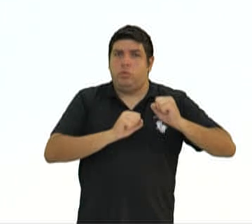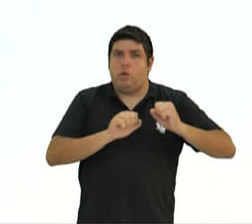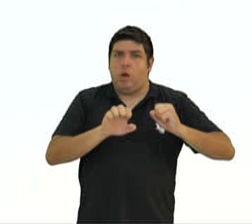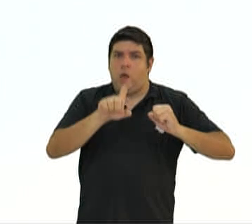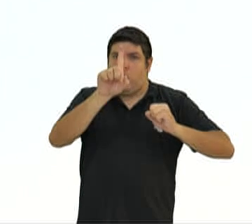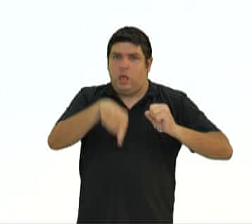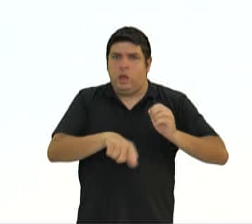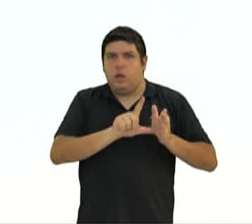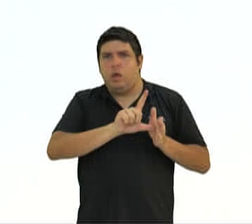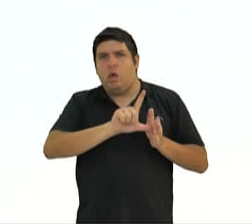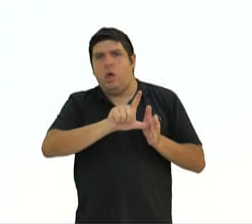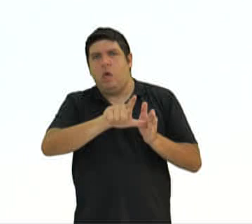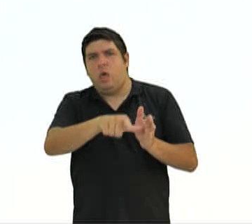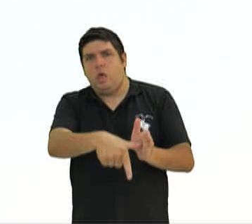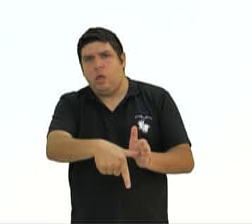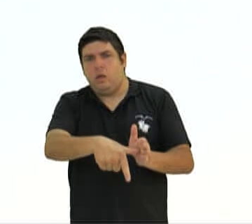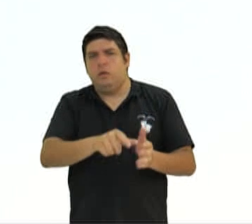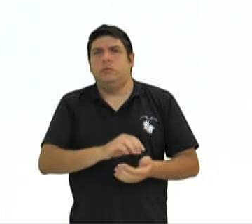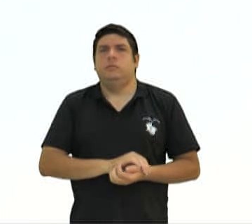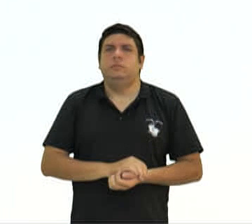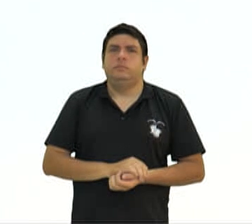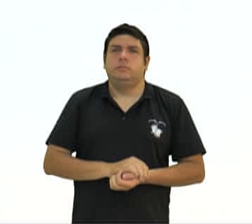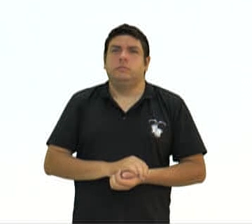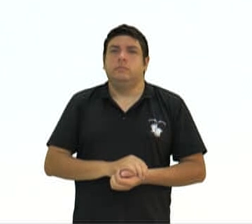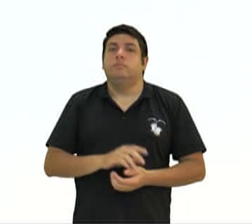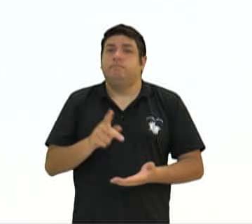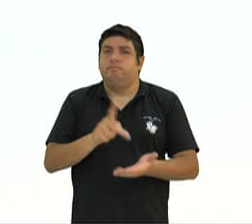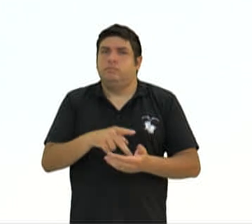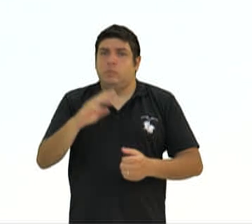demorou muito a acontecer a industrialização no